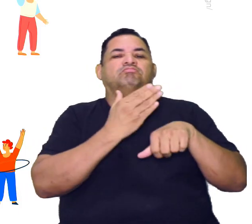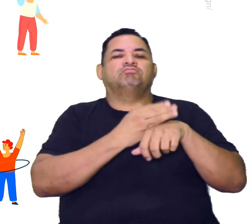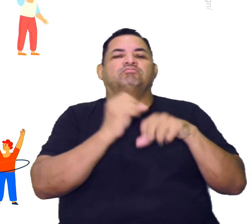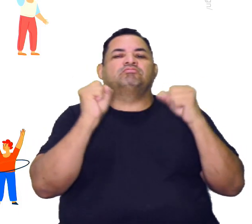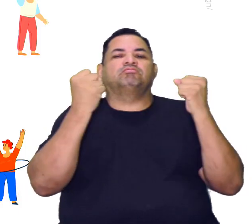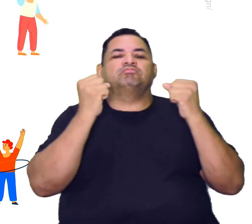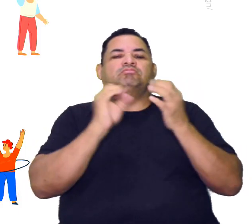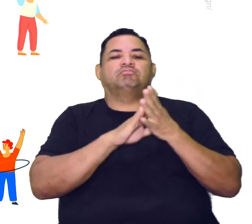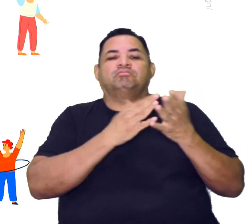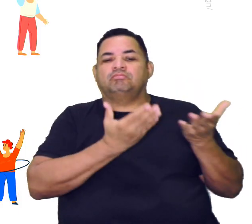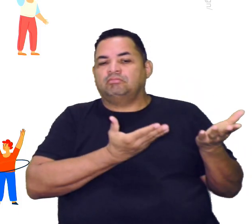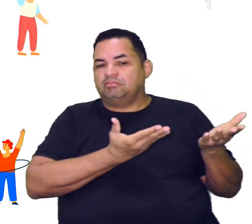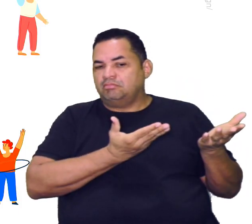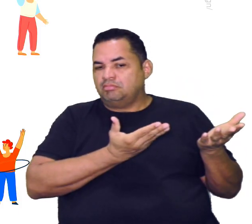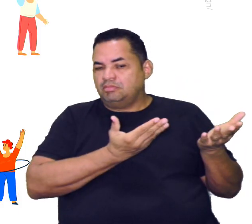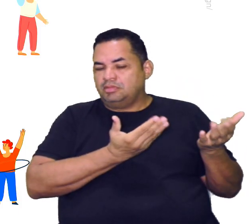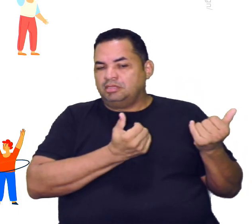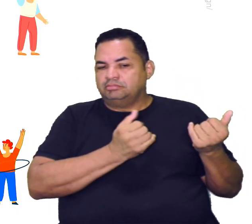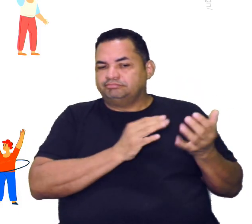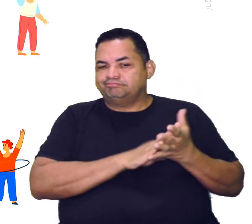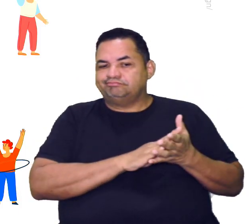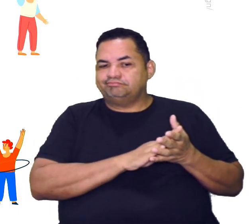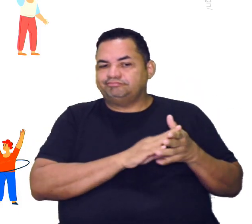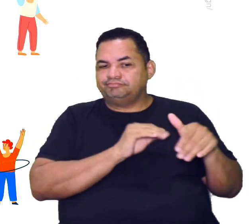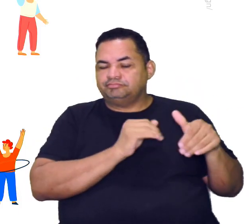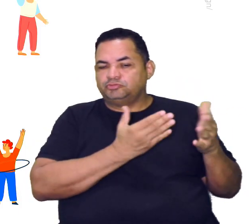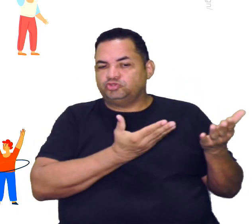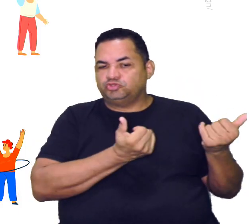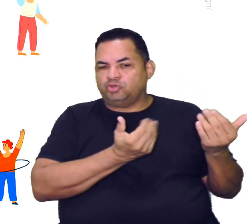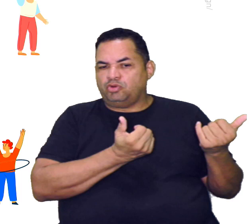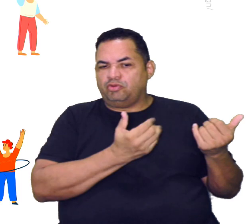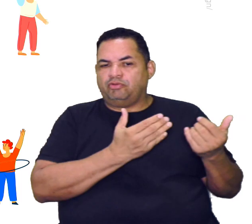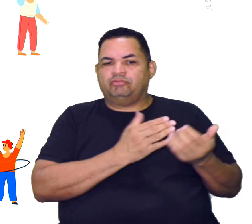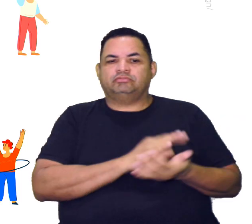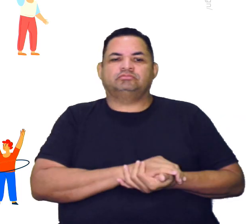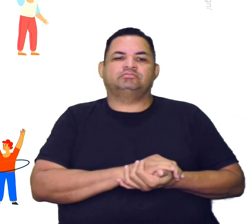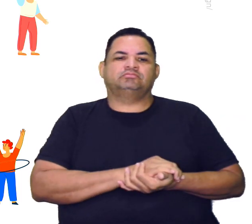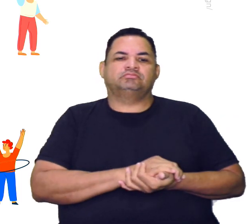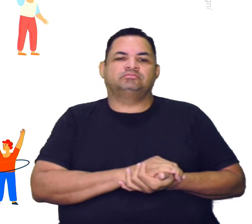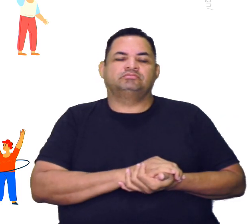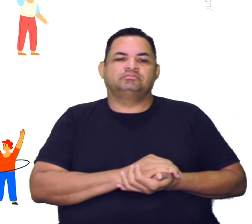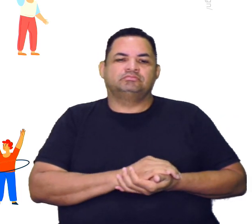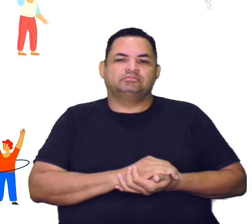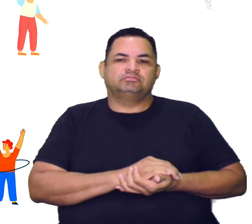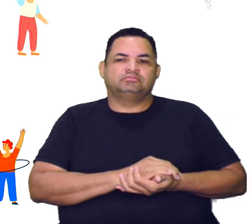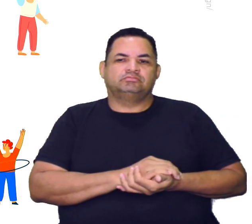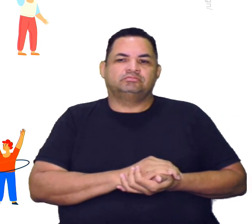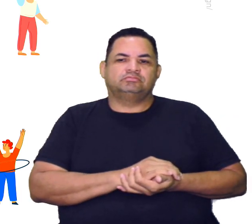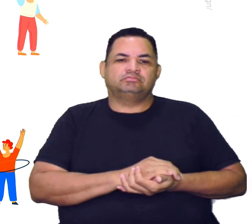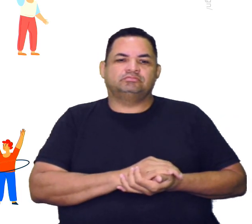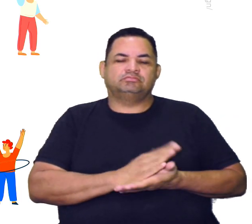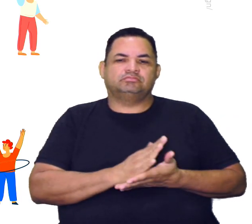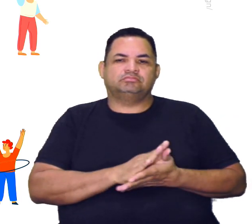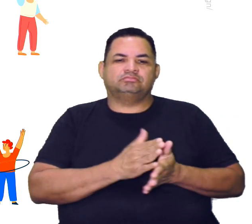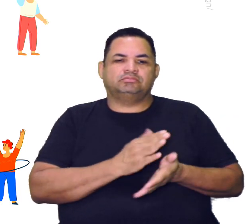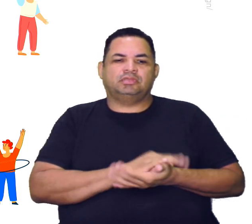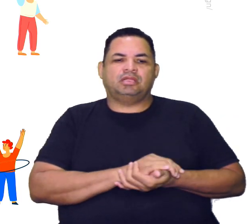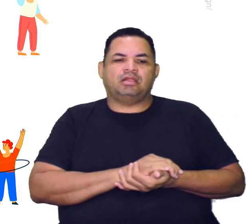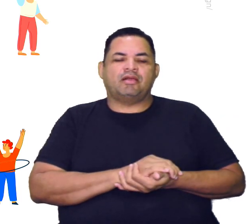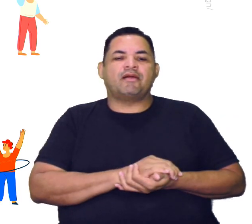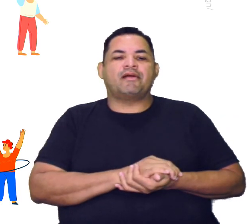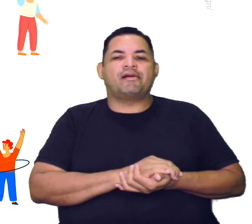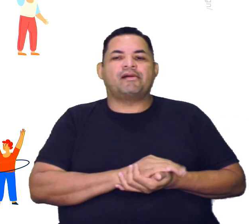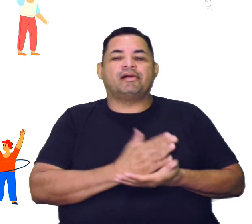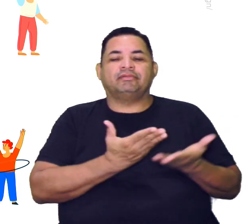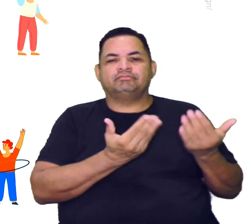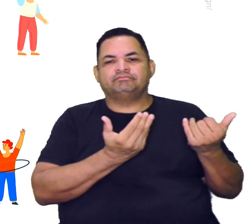jovens? E jovens, quando a gente fala aqui, não estou falando só de crianças, só vocês, adolescentes, né, já entrando na fase adulta,